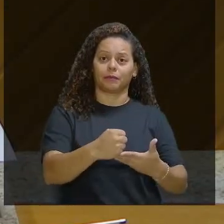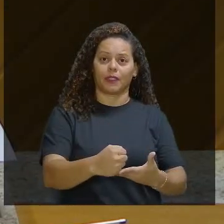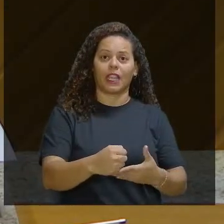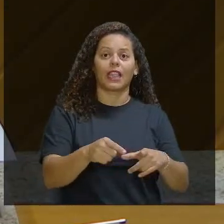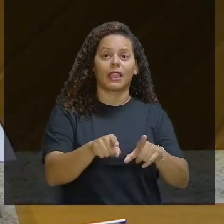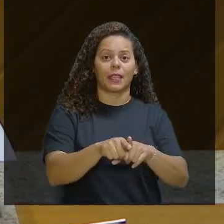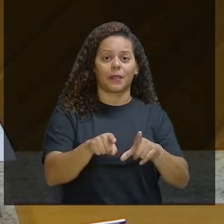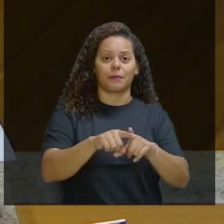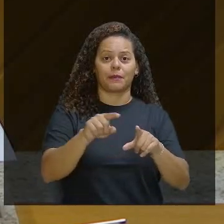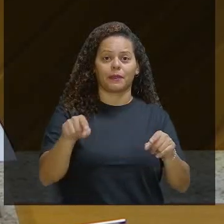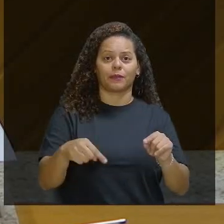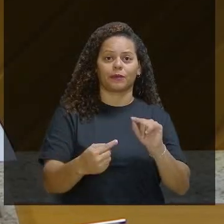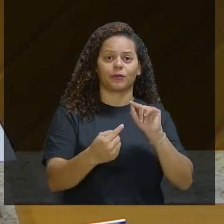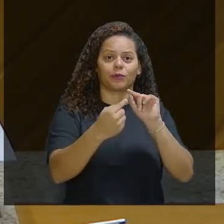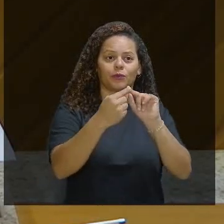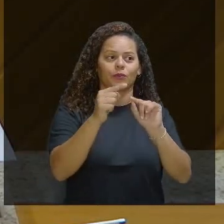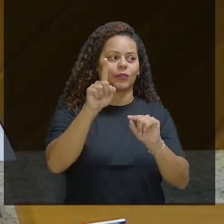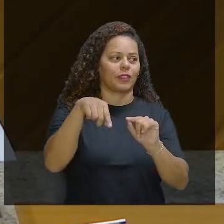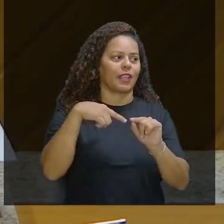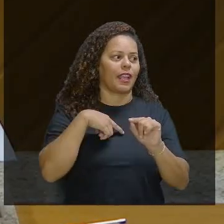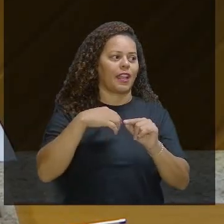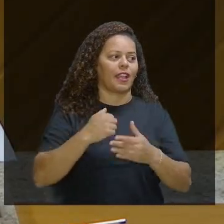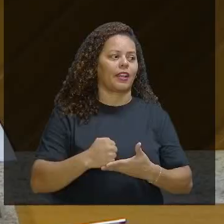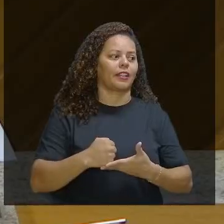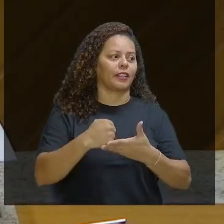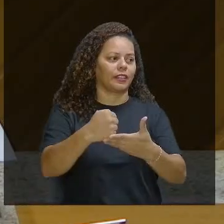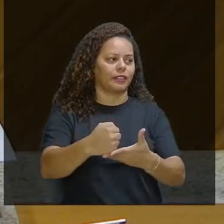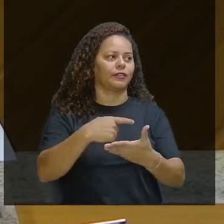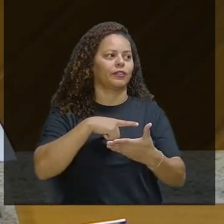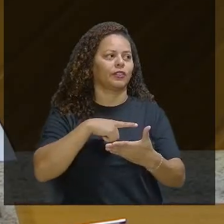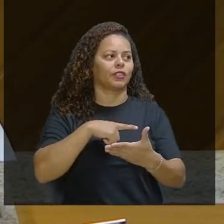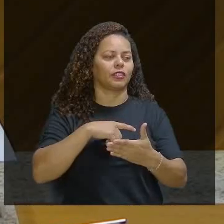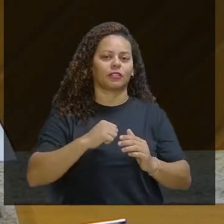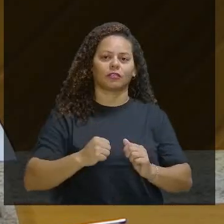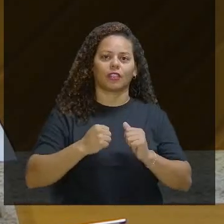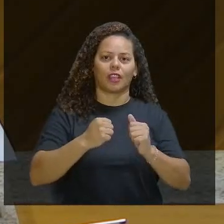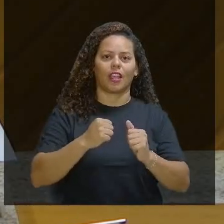com o intuito de reforçar o compromisso da Justiça Eleitoral